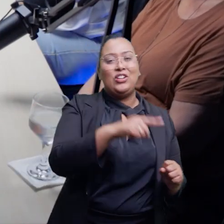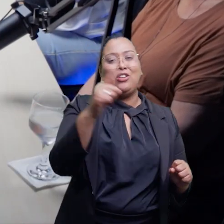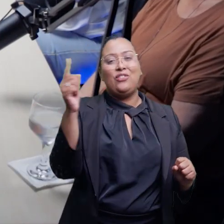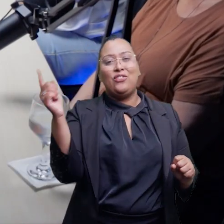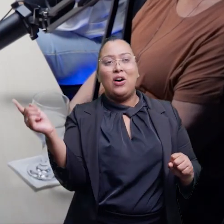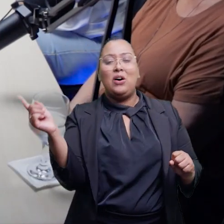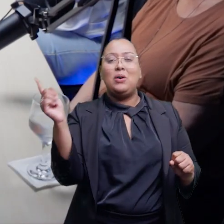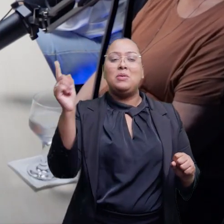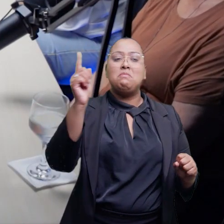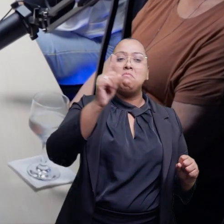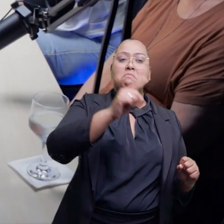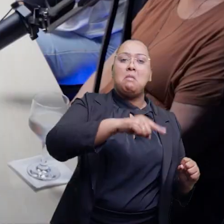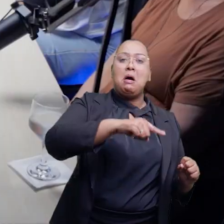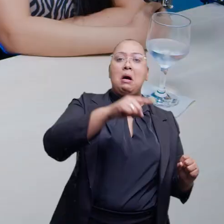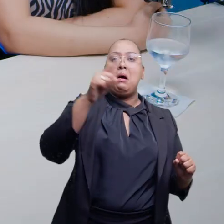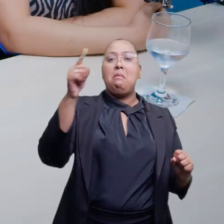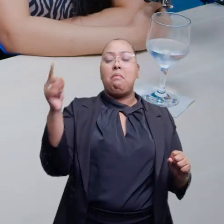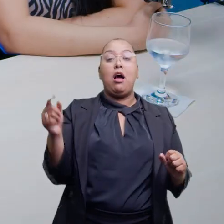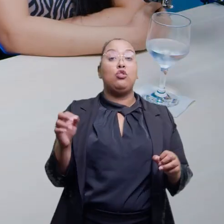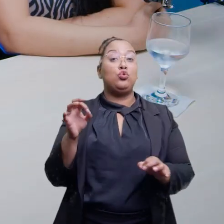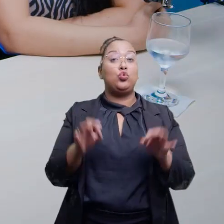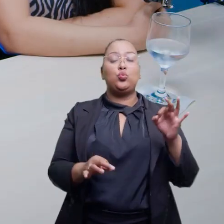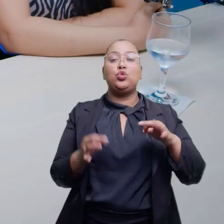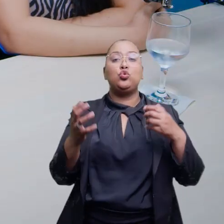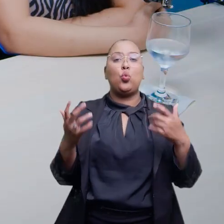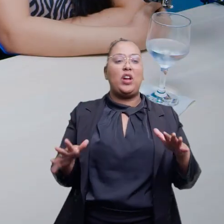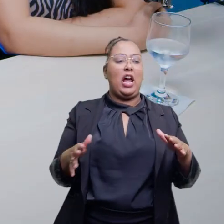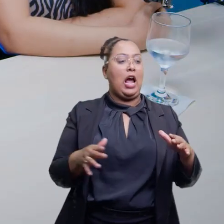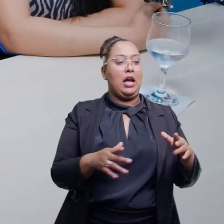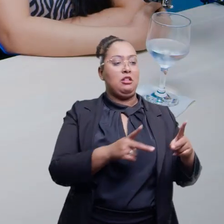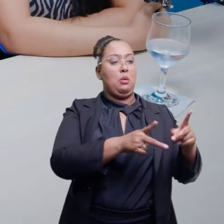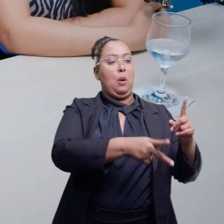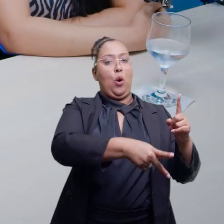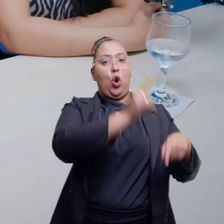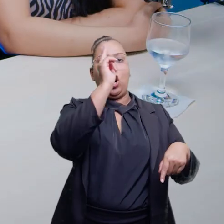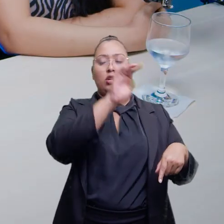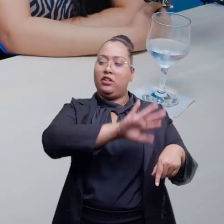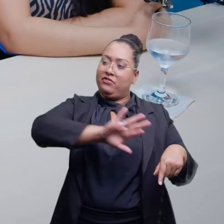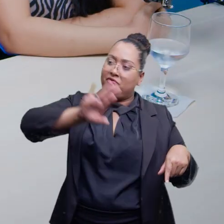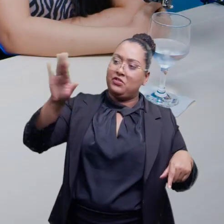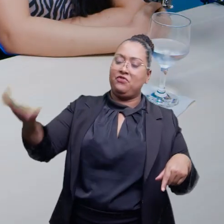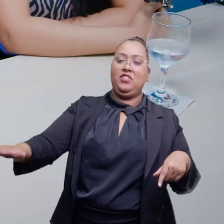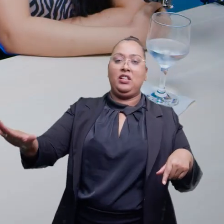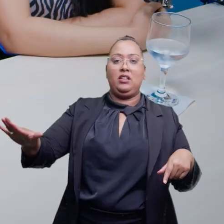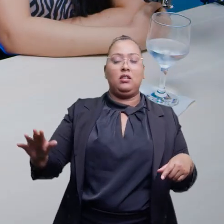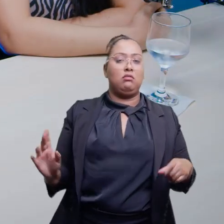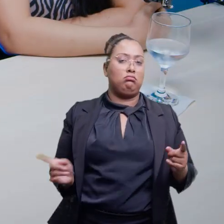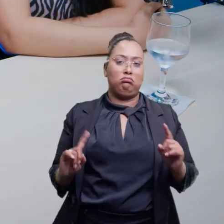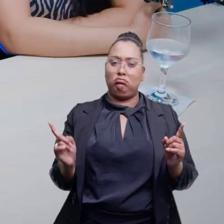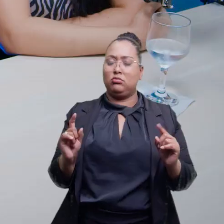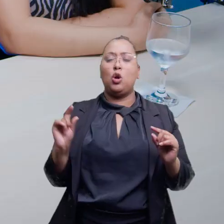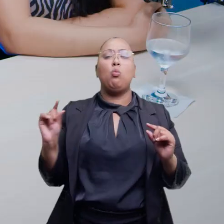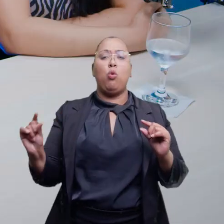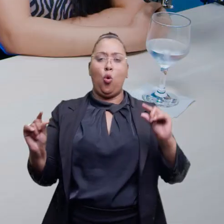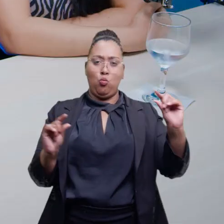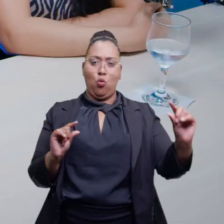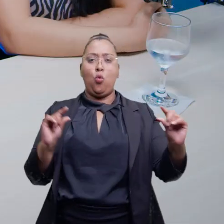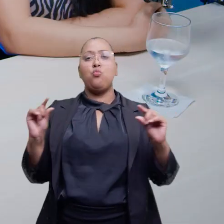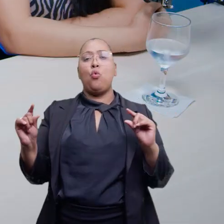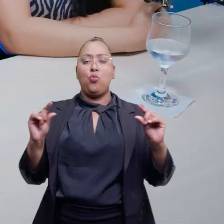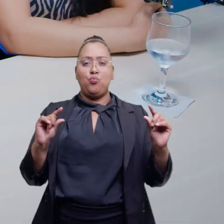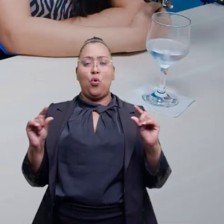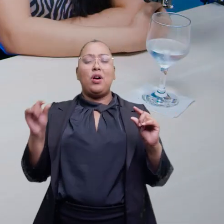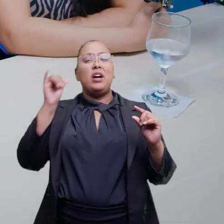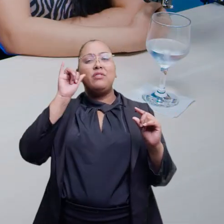pro abrigo. Então foi aos poucos. O juiz não quis deixar de uma vez. Ah, fica um final de semana. Não, foi bem